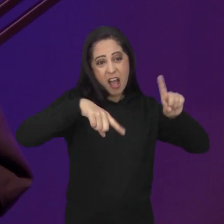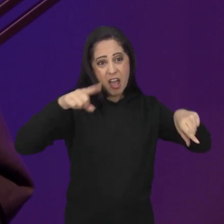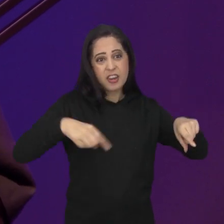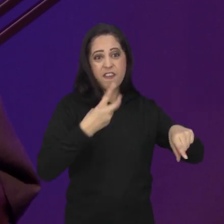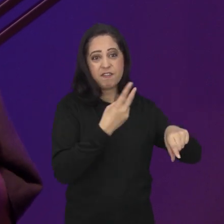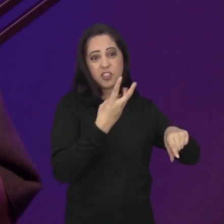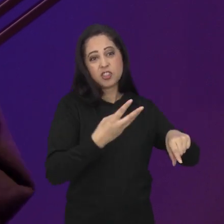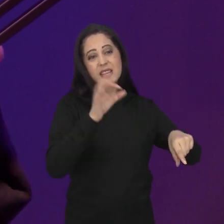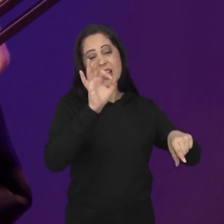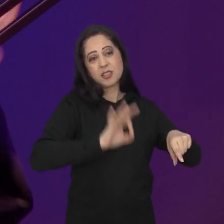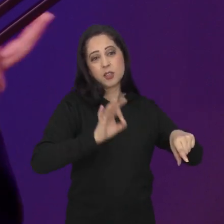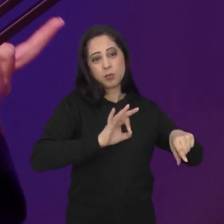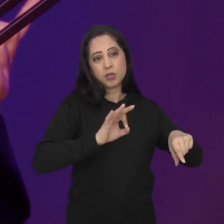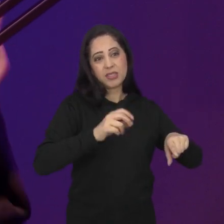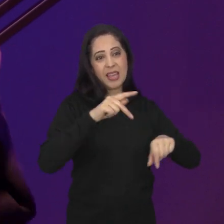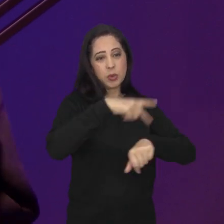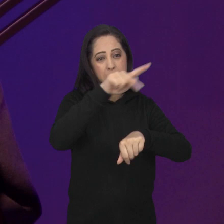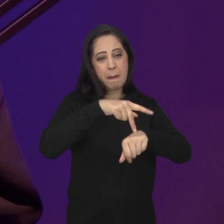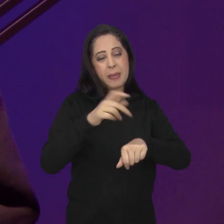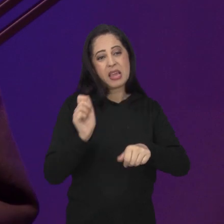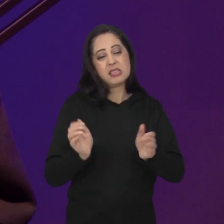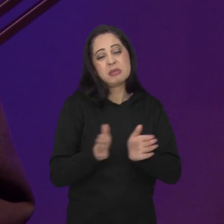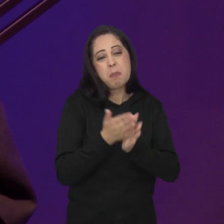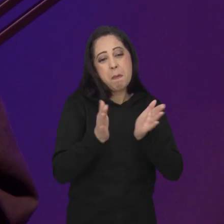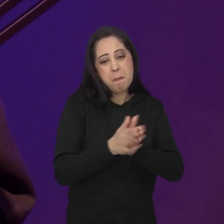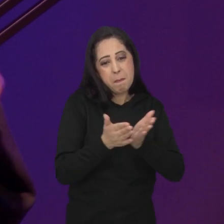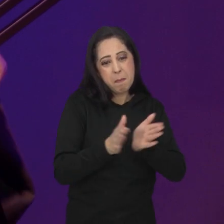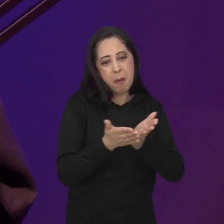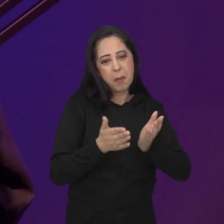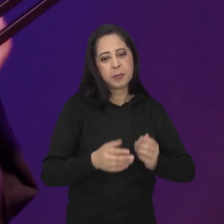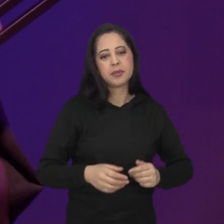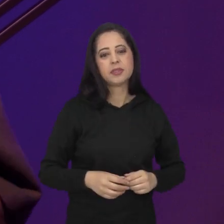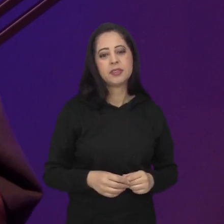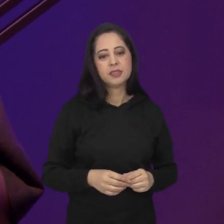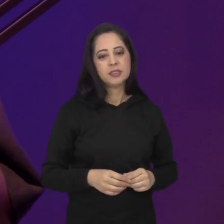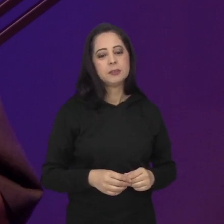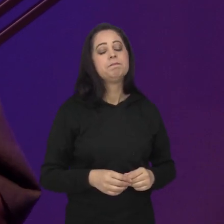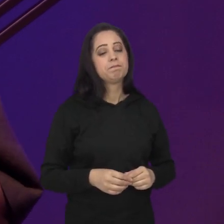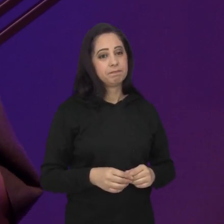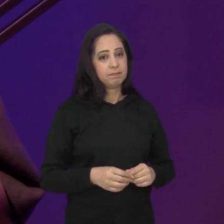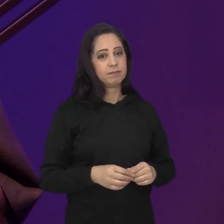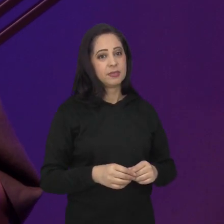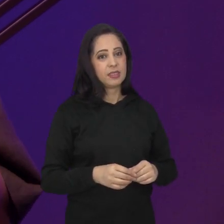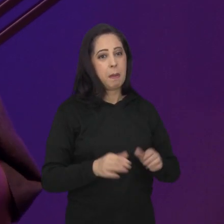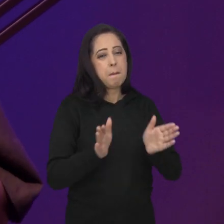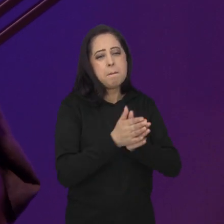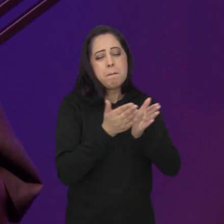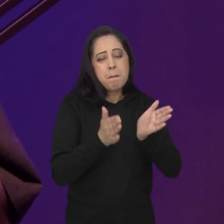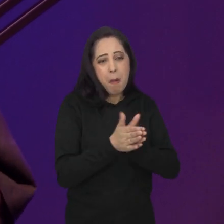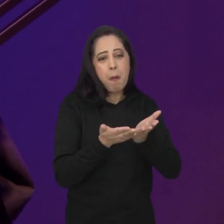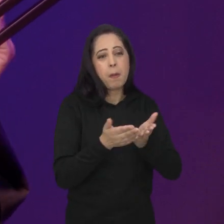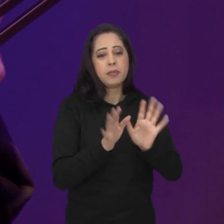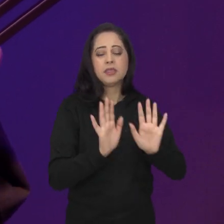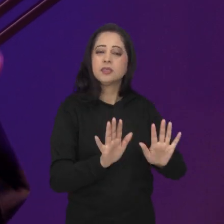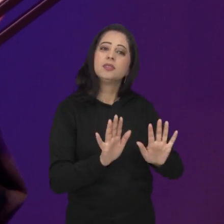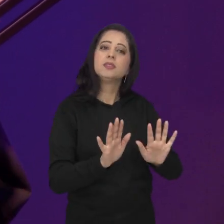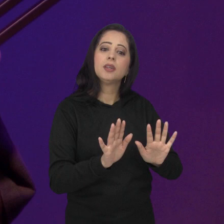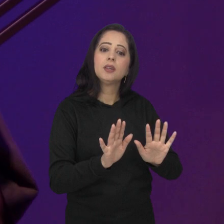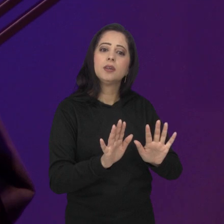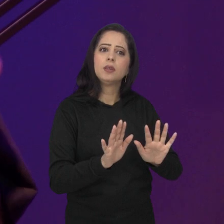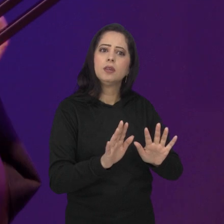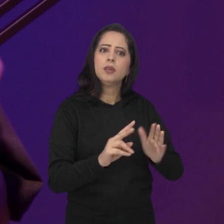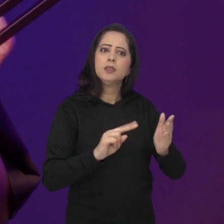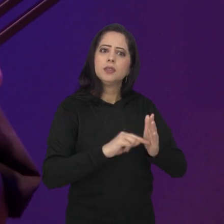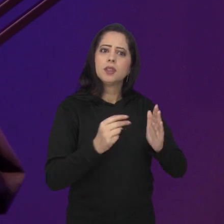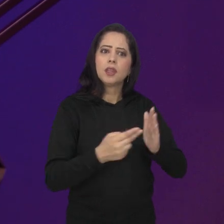depressão varia de 23% em países de baixa renda para 3% em países de baixa e média renda, né? Baixa